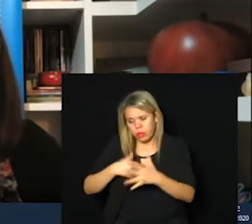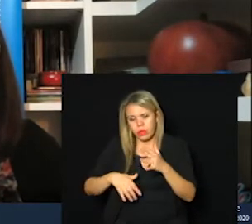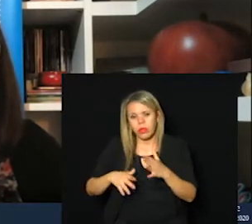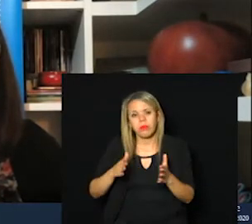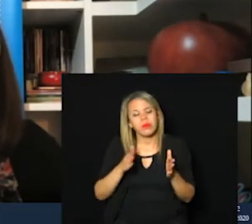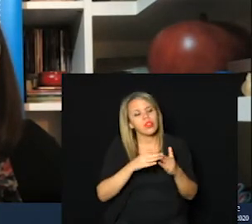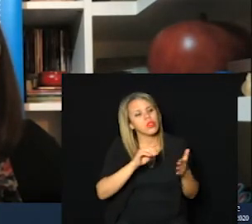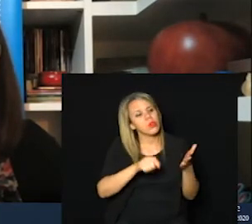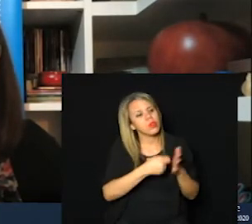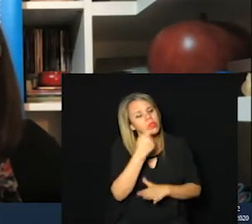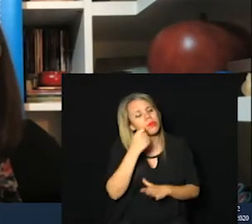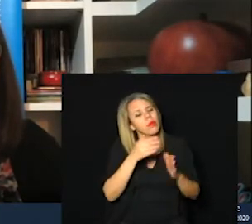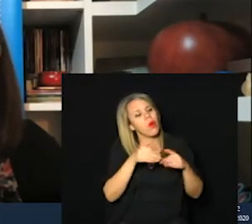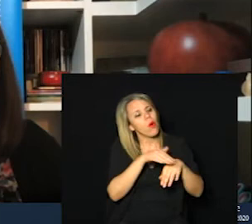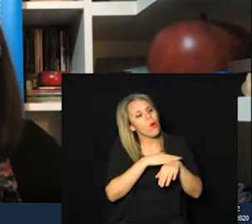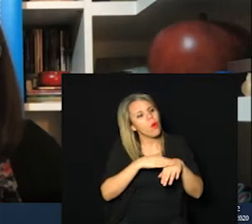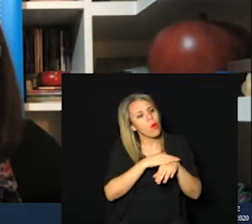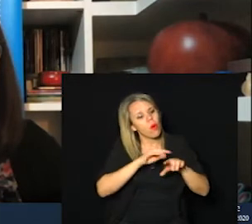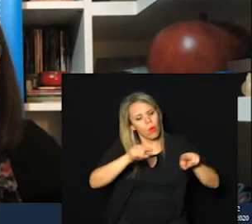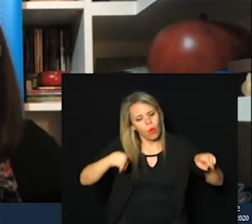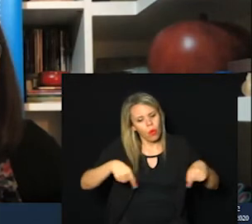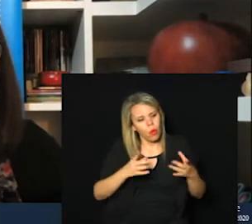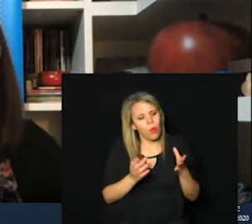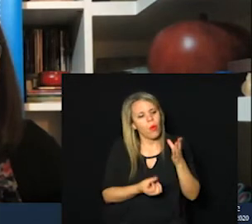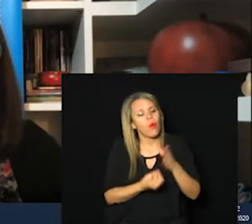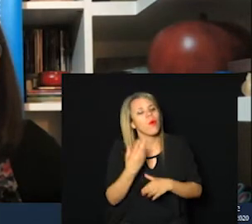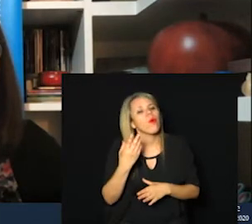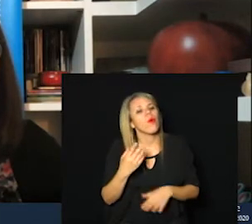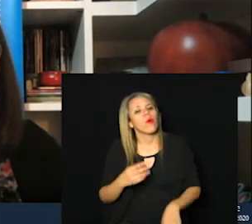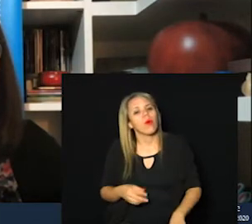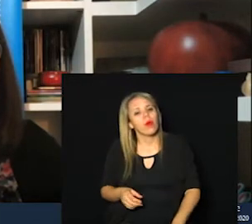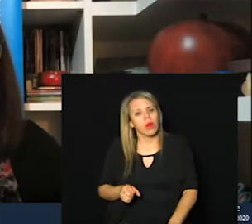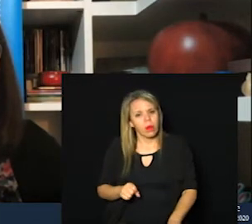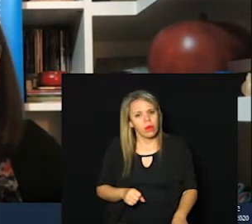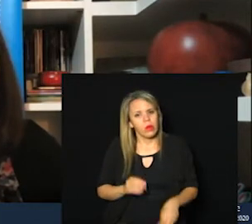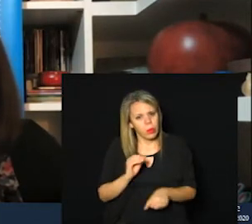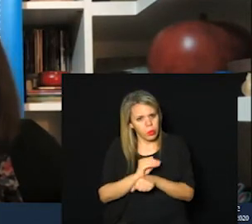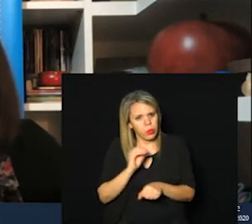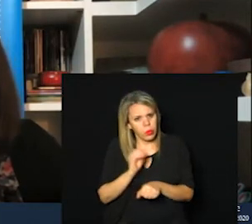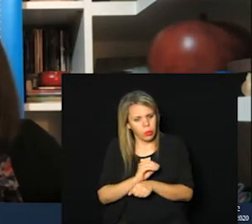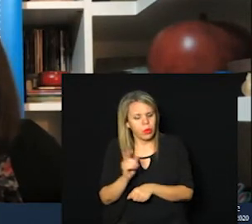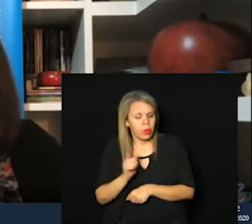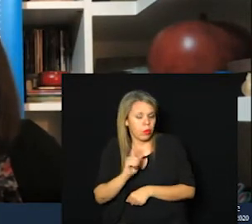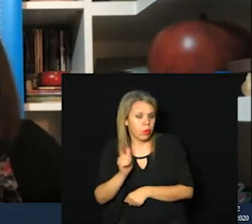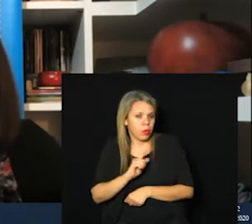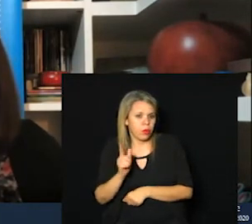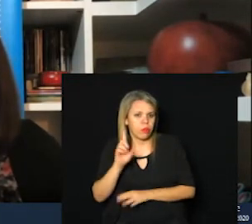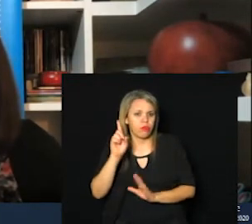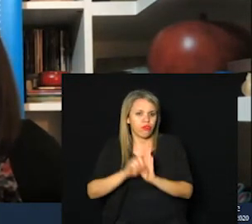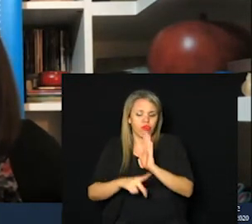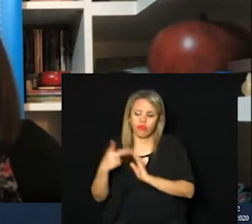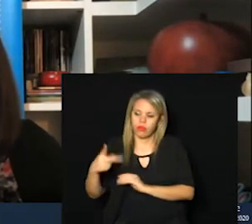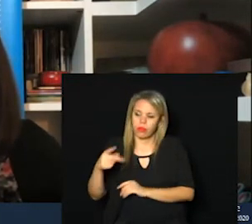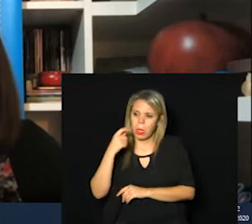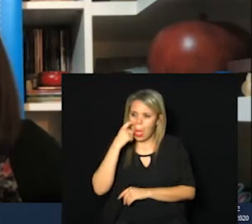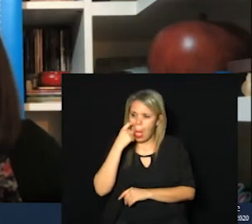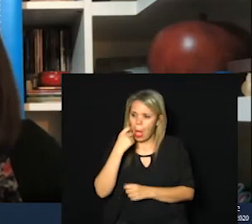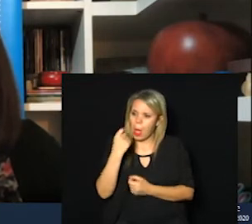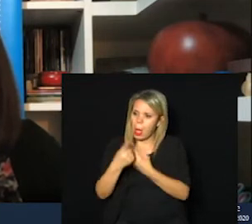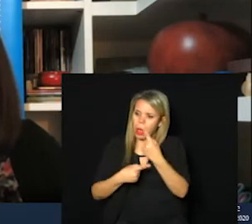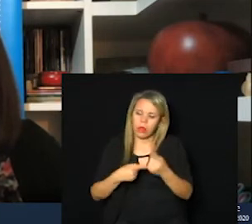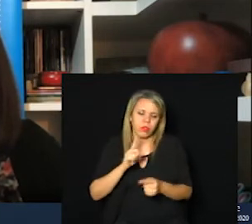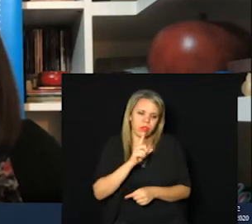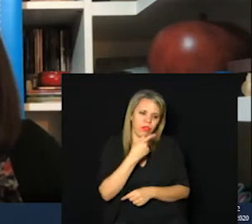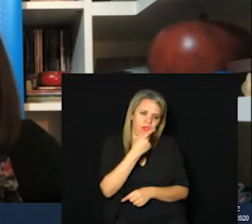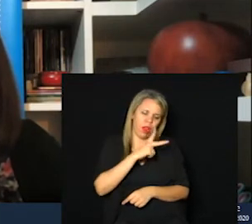autorização dele para conversar na turma sobre o que tinha acontecido, preservando, claro, o direito dele de algumas coisas não